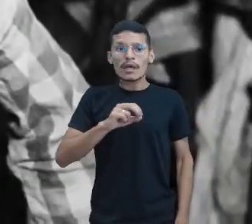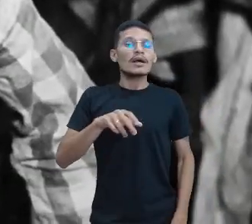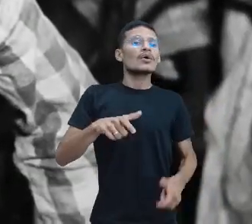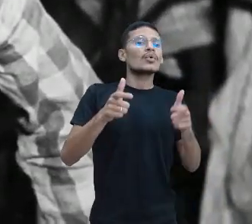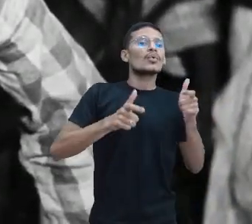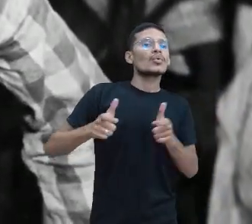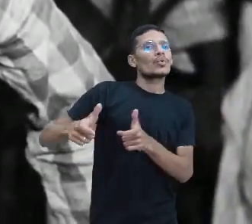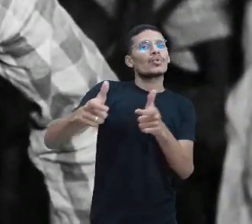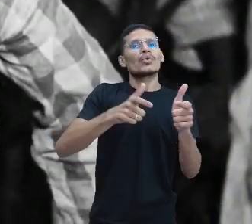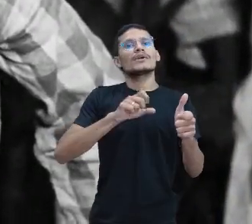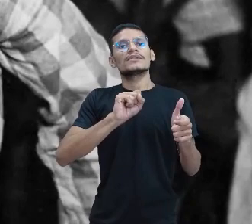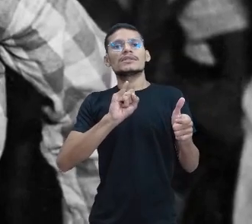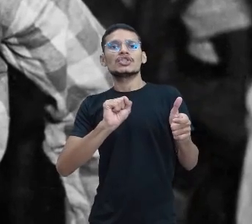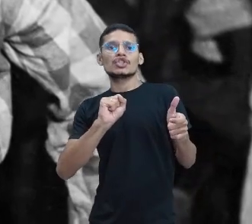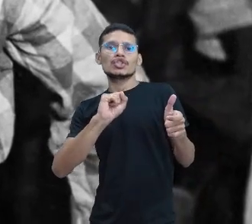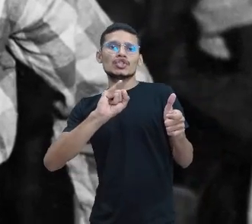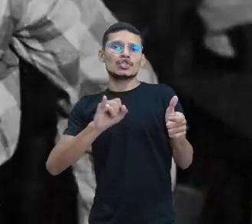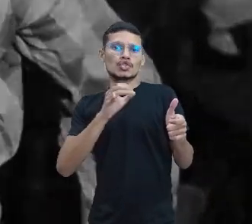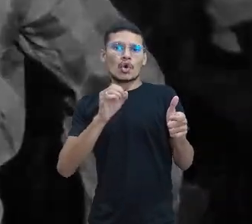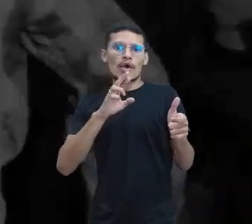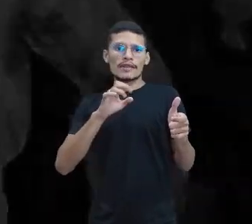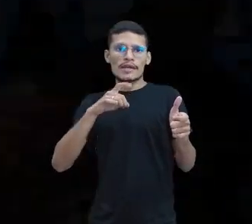Cisjordânia, incluindo Jerusalém Oriental.